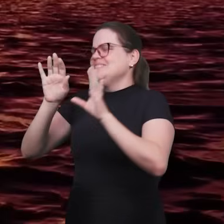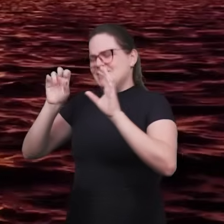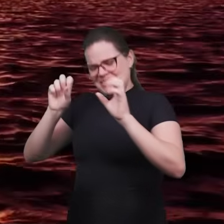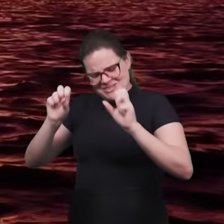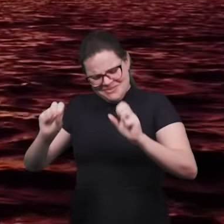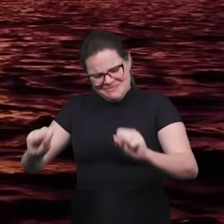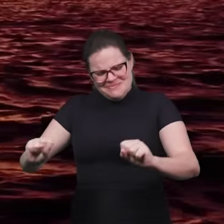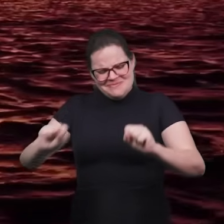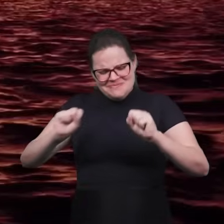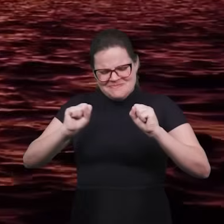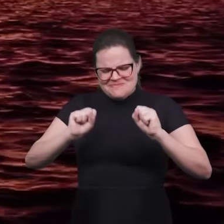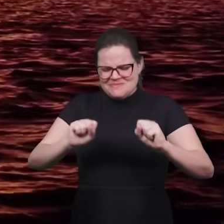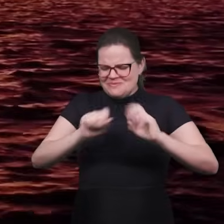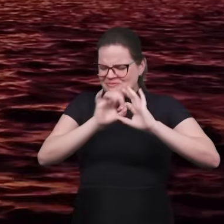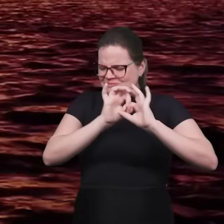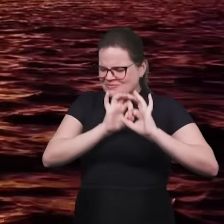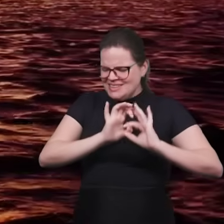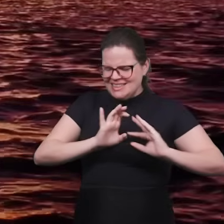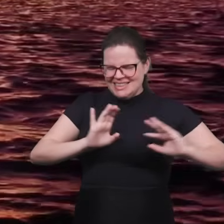corações